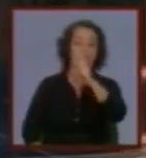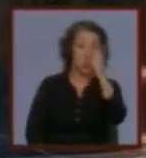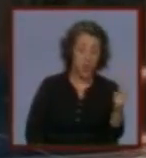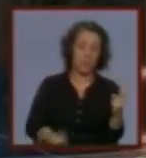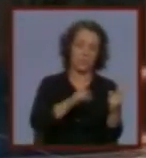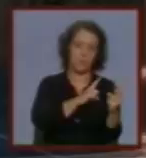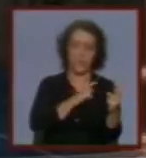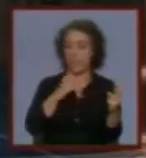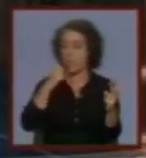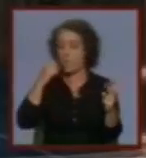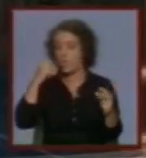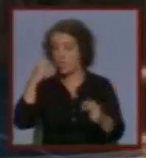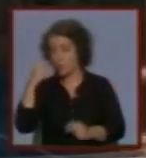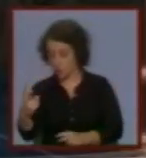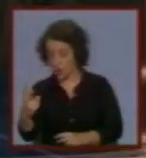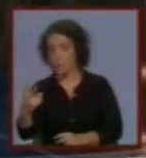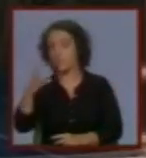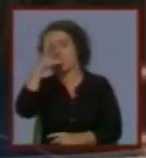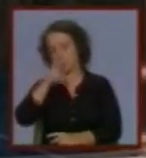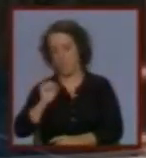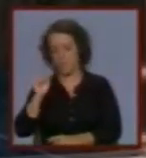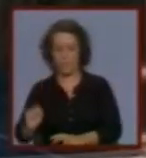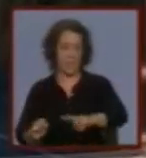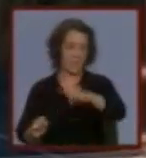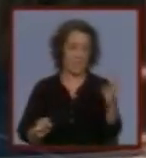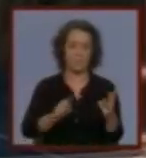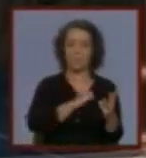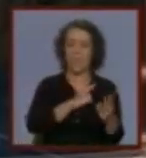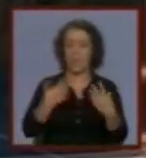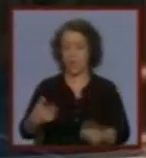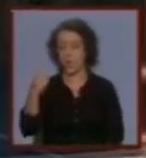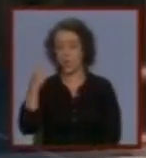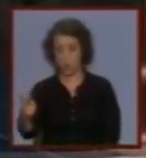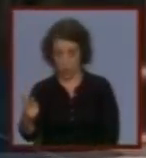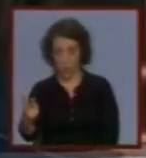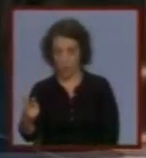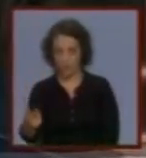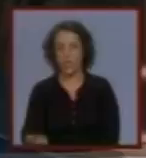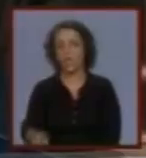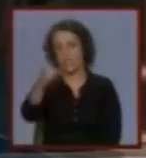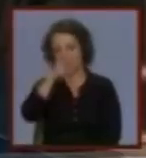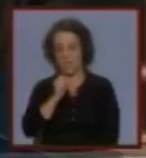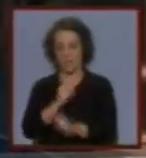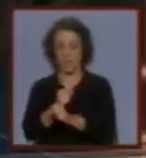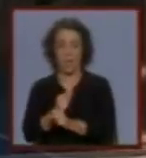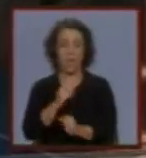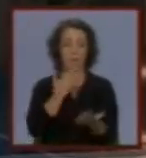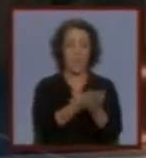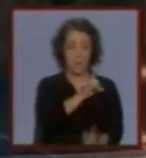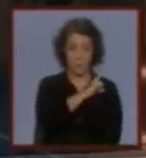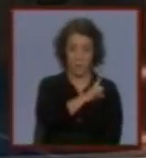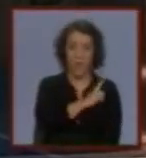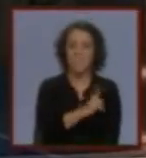dois públicos para três funcionários na economia privada agora dois públicos para seis funcionários na economia privada